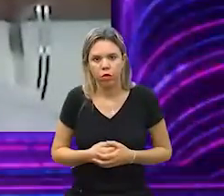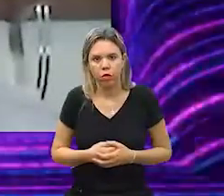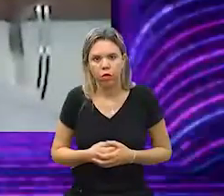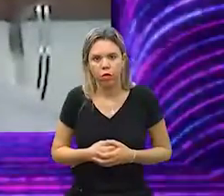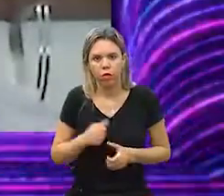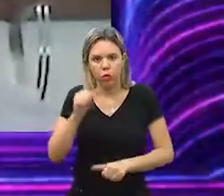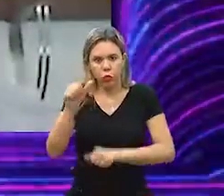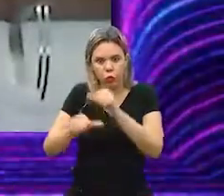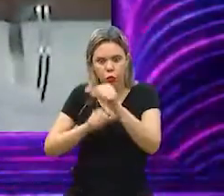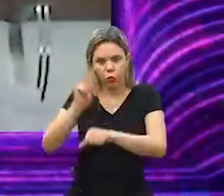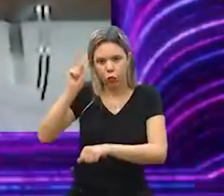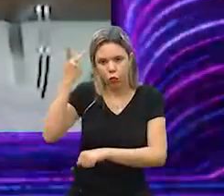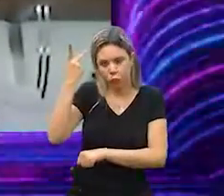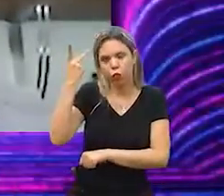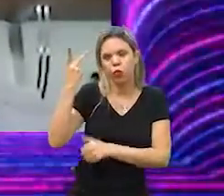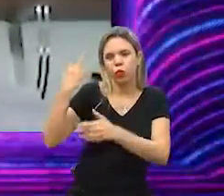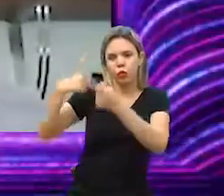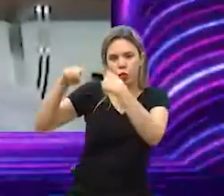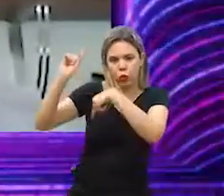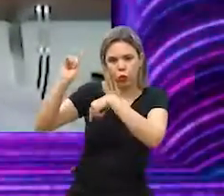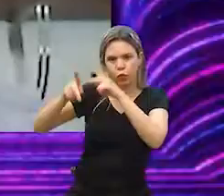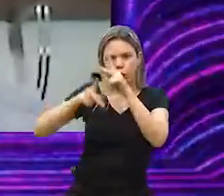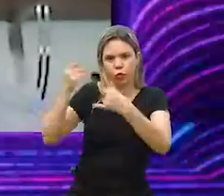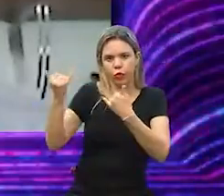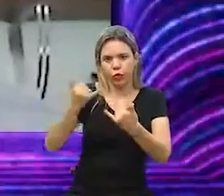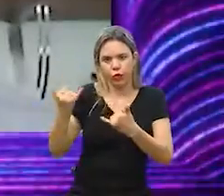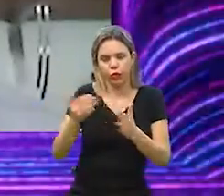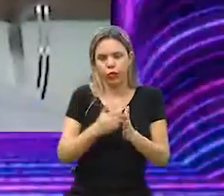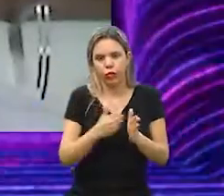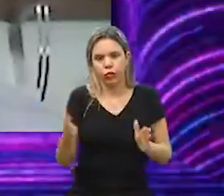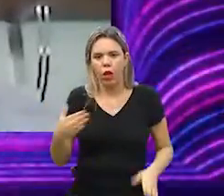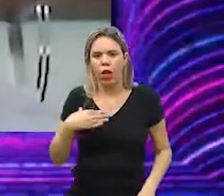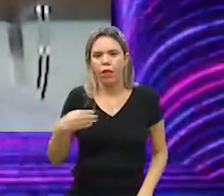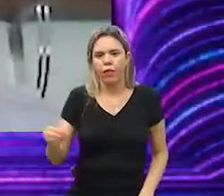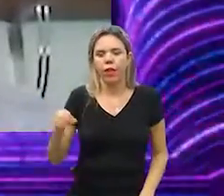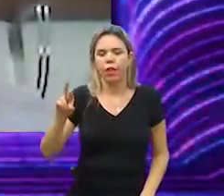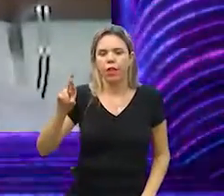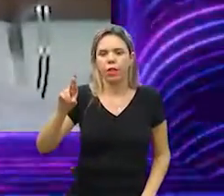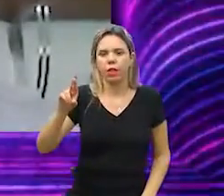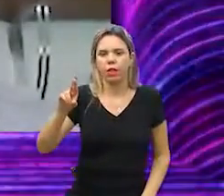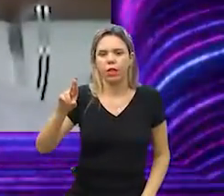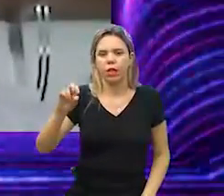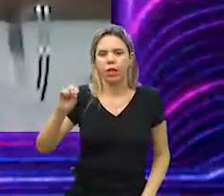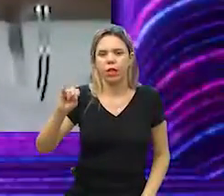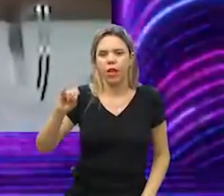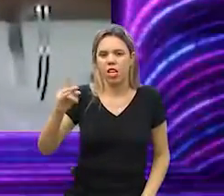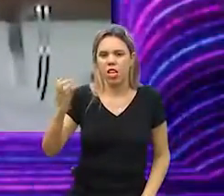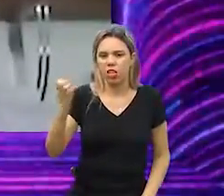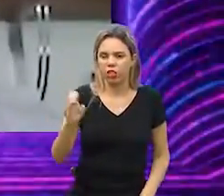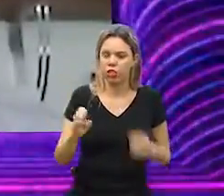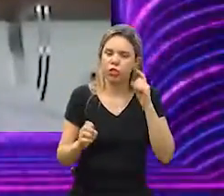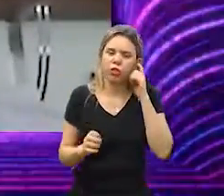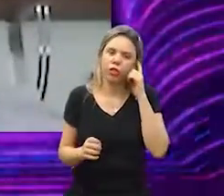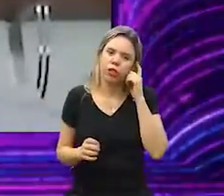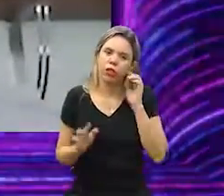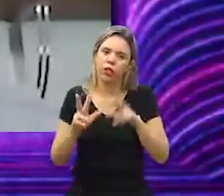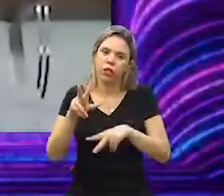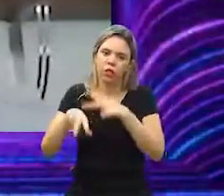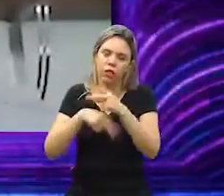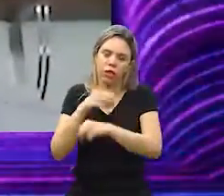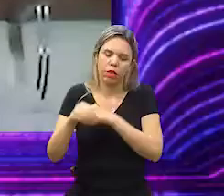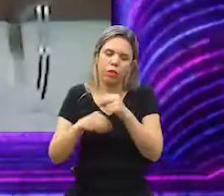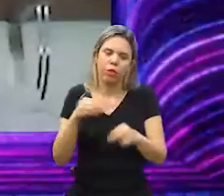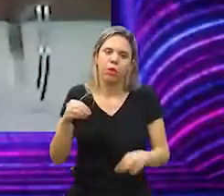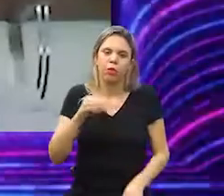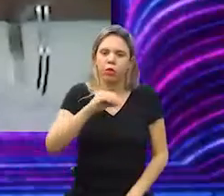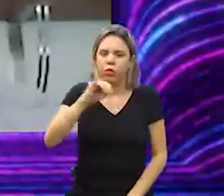realmente uma reviravolta, deu um up, né, como o pessoal fala, a partir da Filha do Reich e com a questão de ser finalista do Prêmio